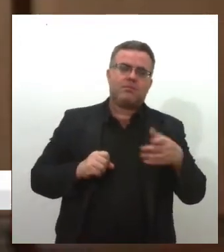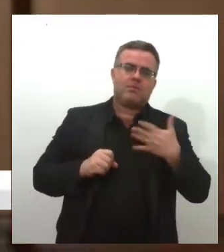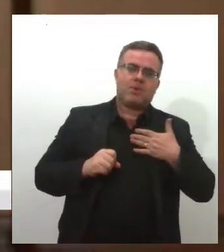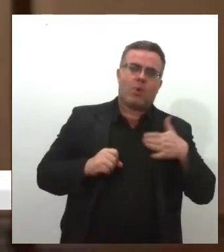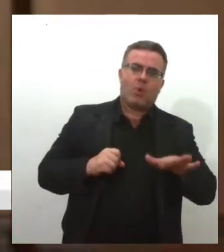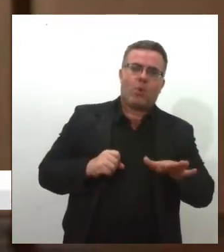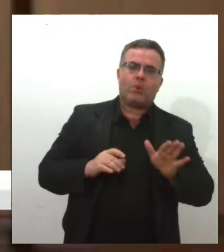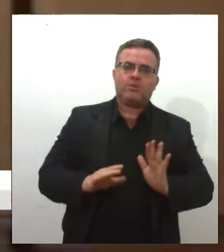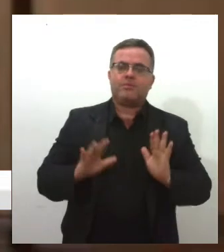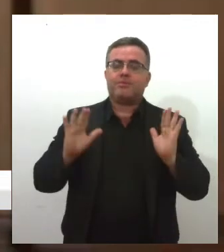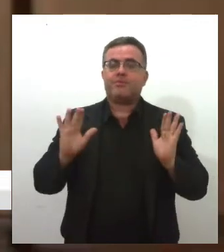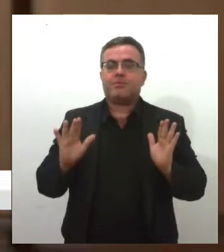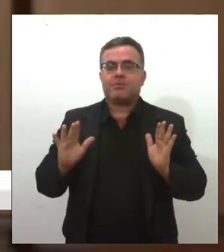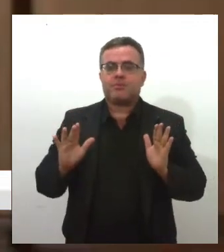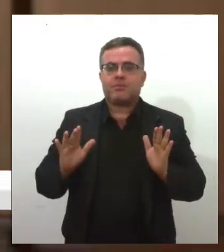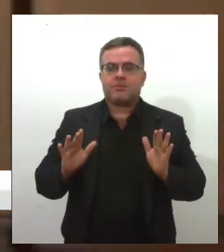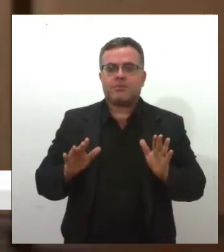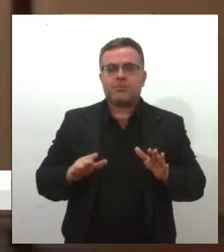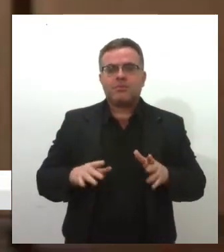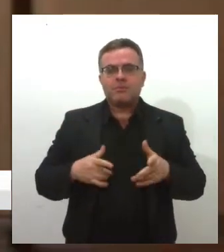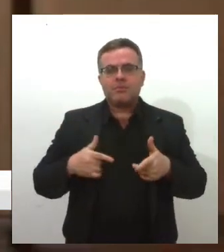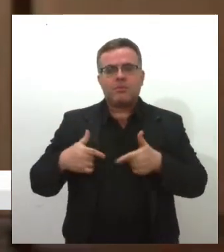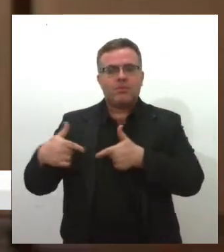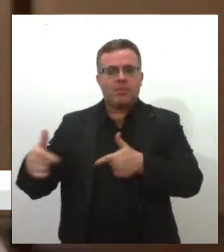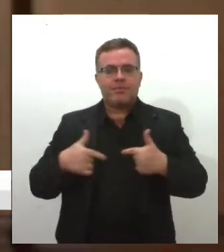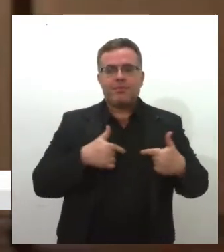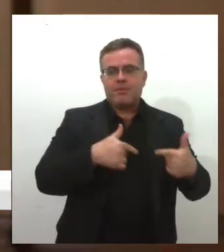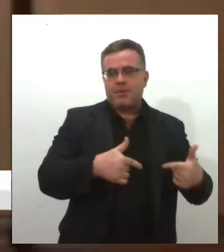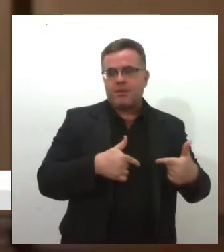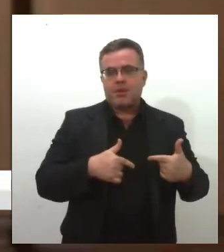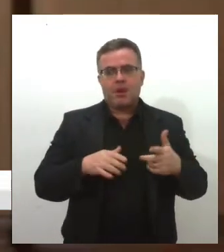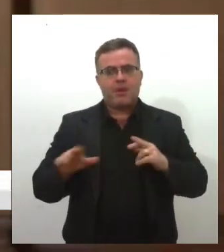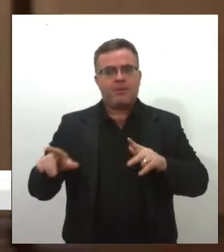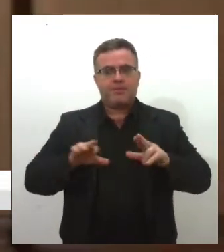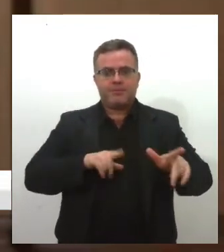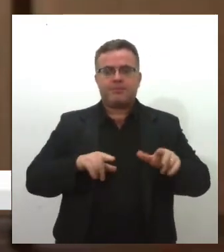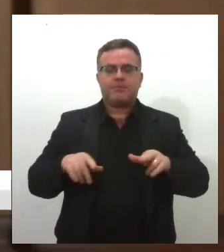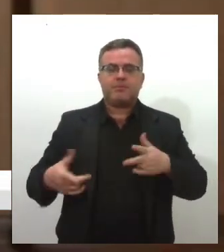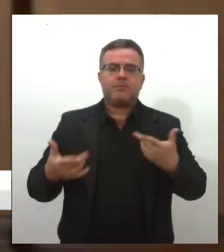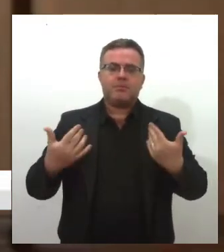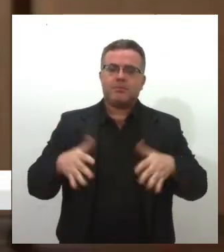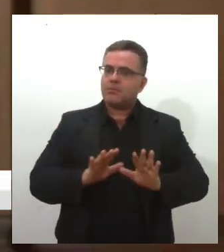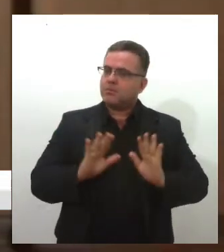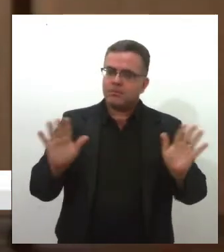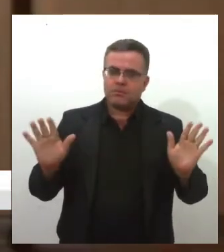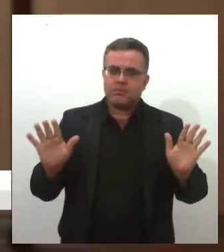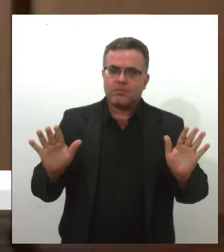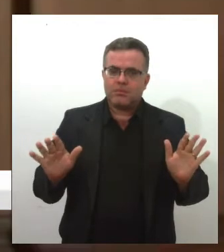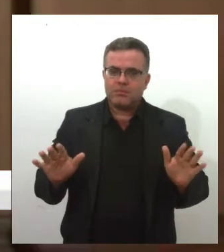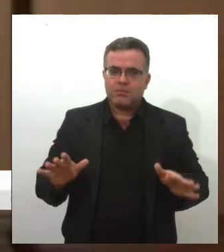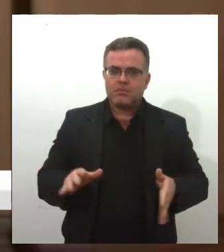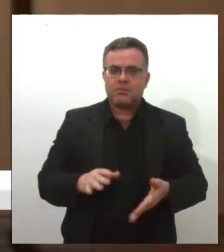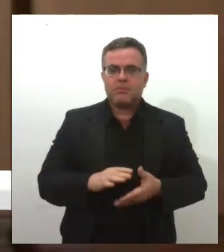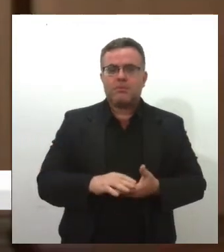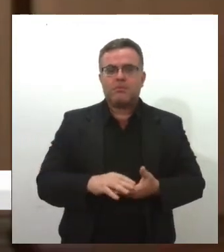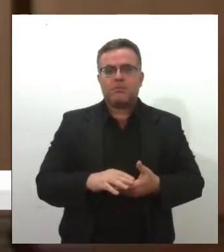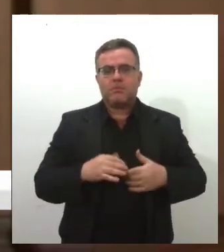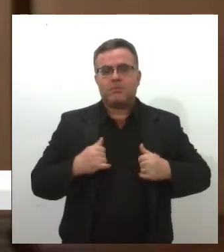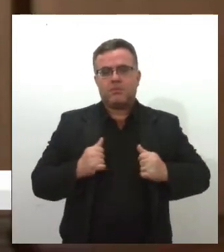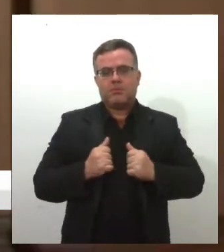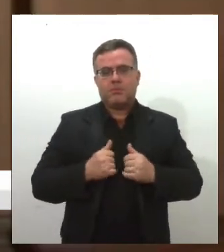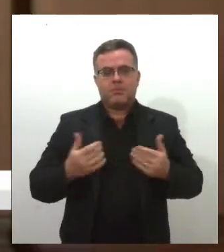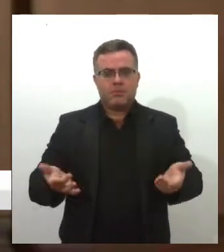uma vertente que defenda o modelo ou que acuse o modelo, de maneira alguma, né? A